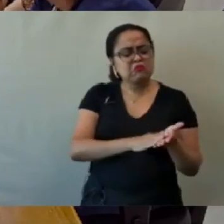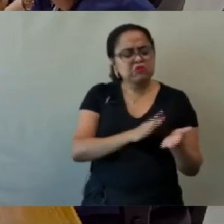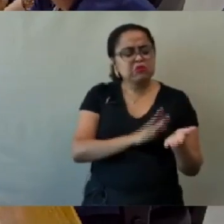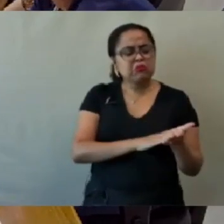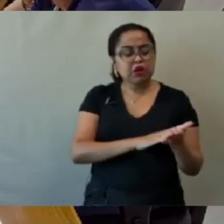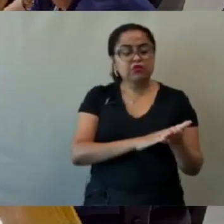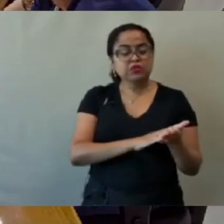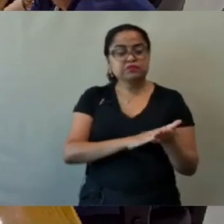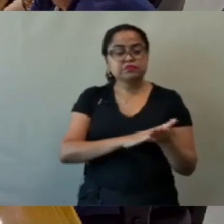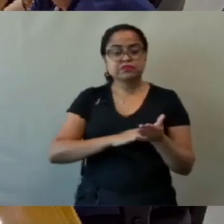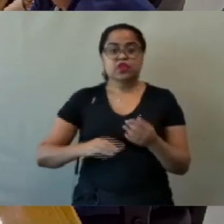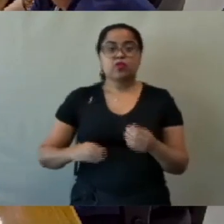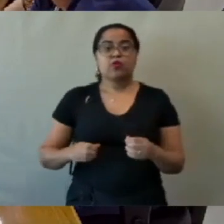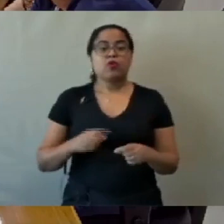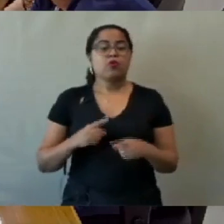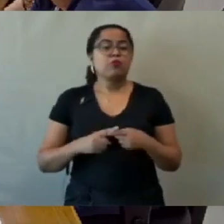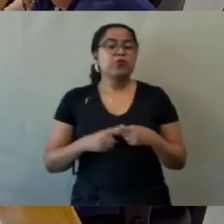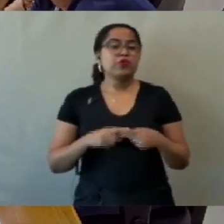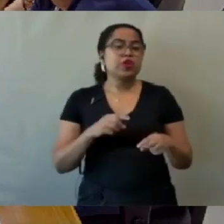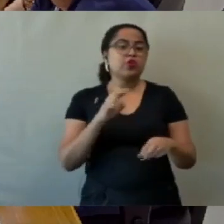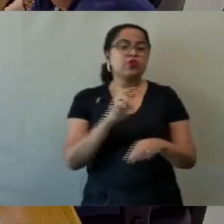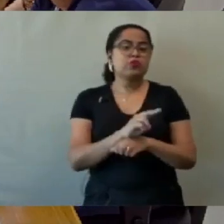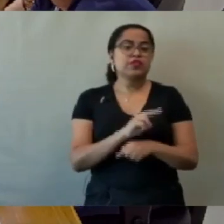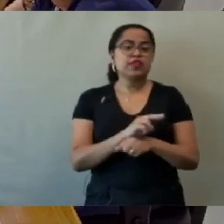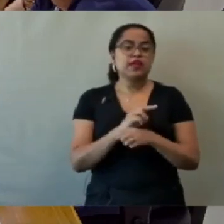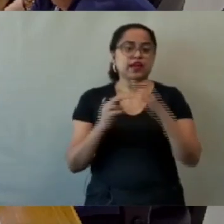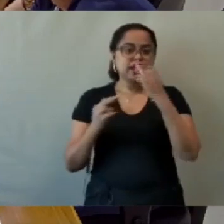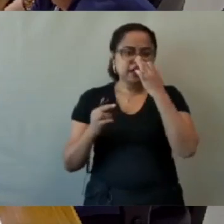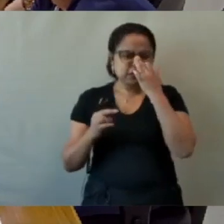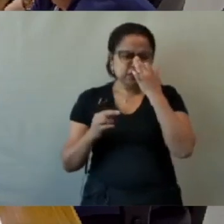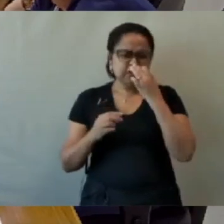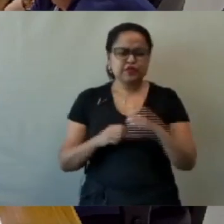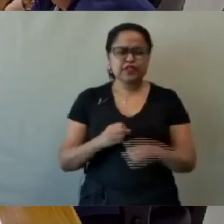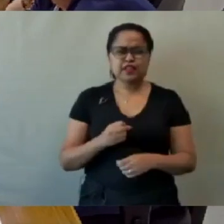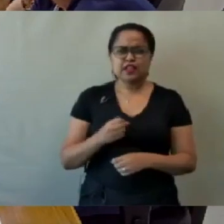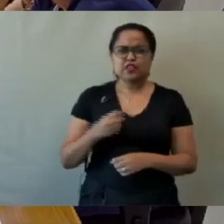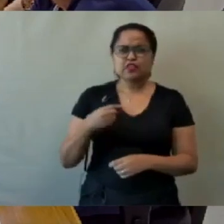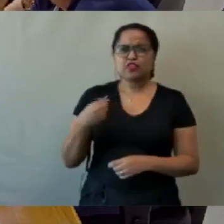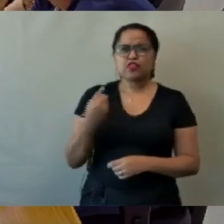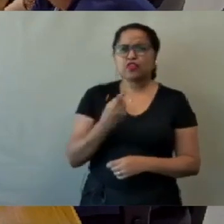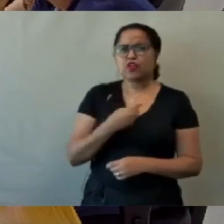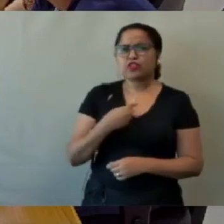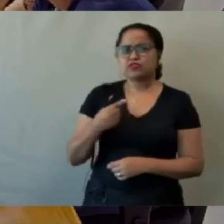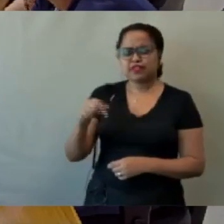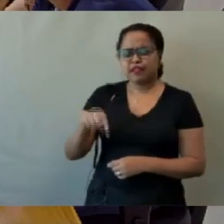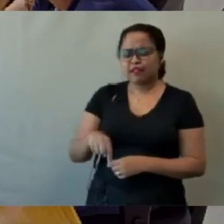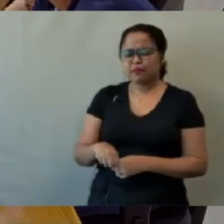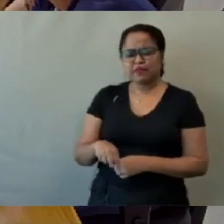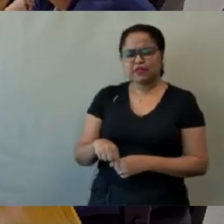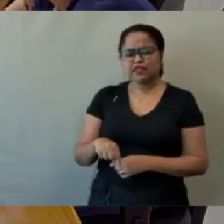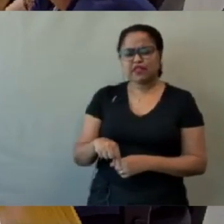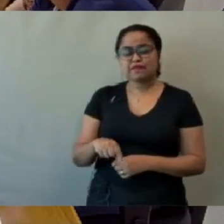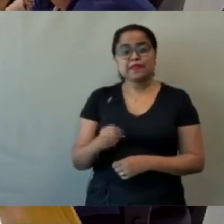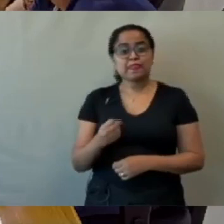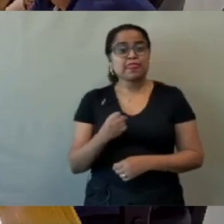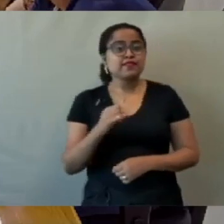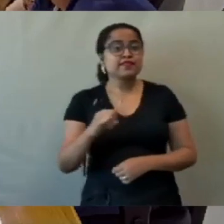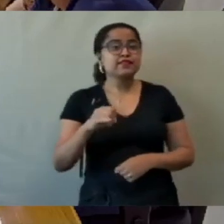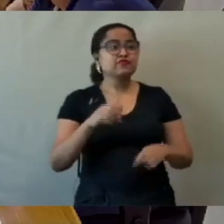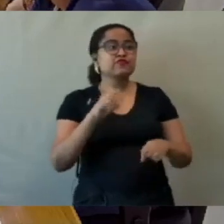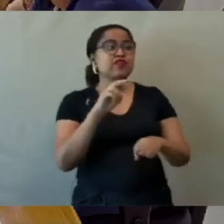o cuidado, ele, ninguém estaria aqui se não tivesse sido cuidado. Né? E, quando a gente pensa, os públicos-alvos do